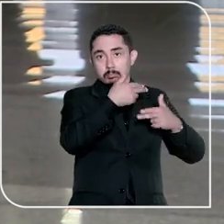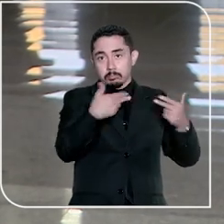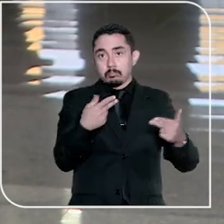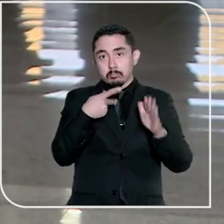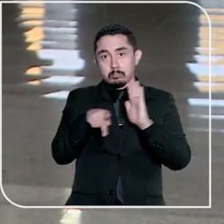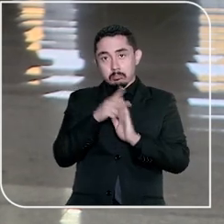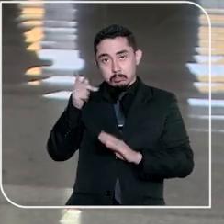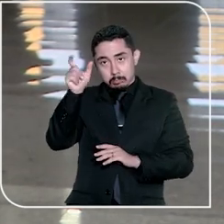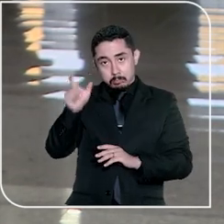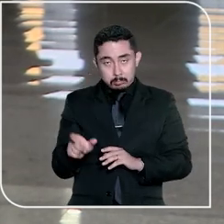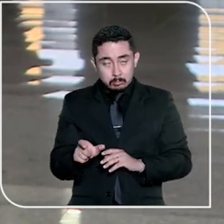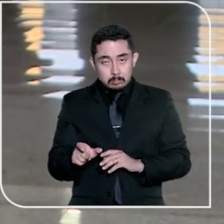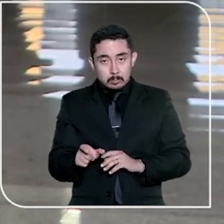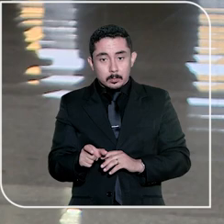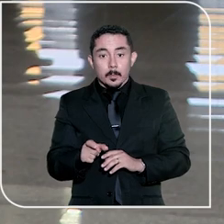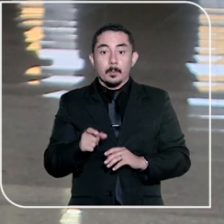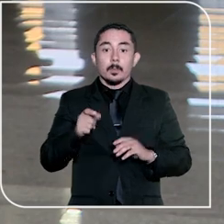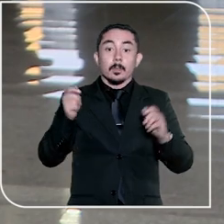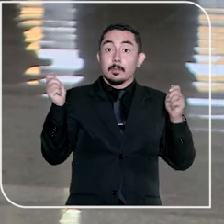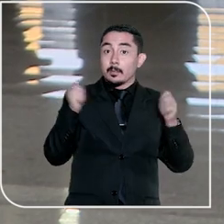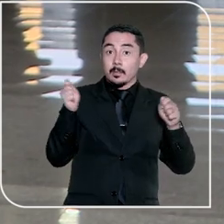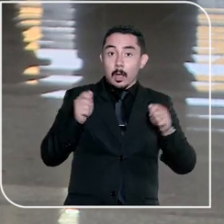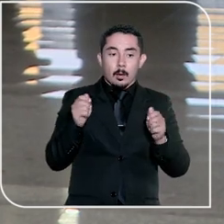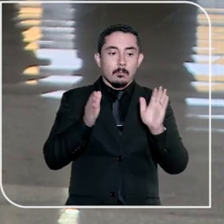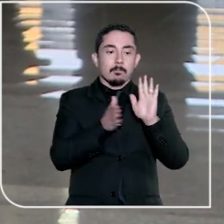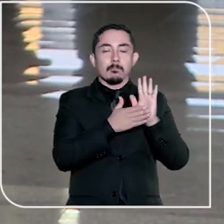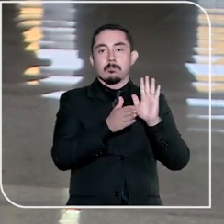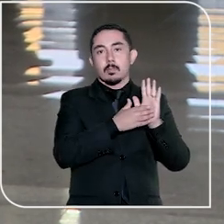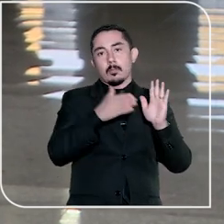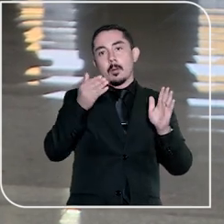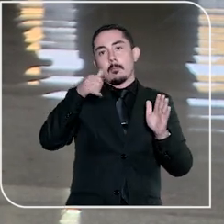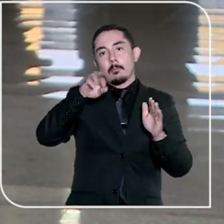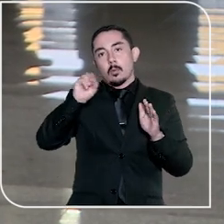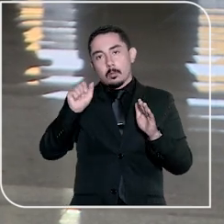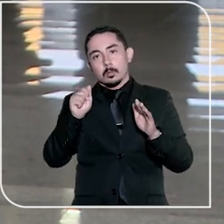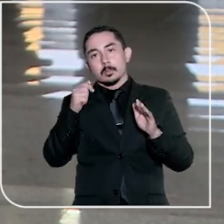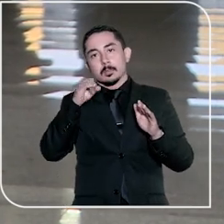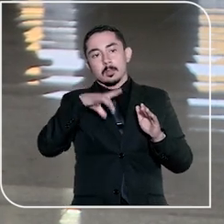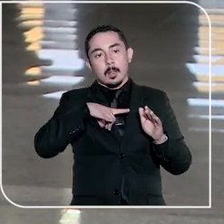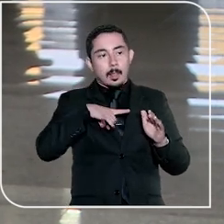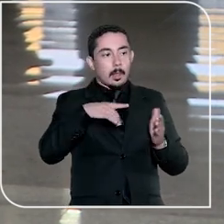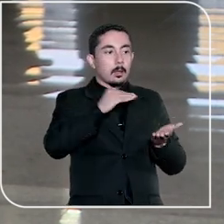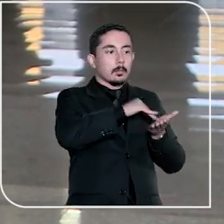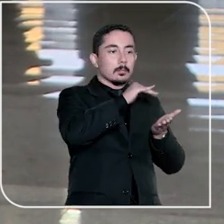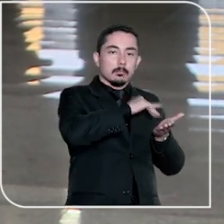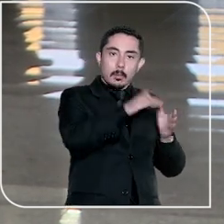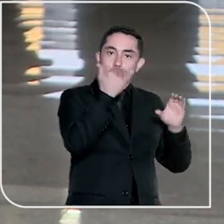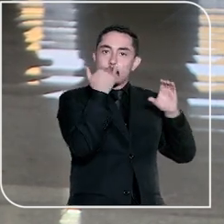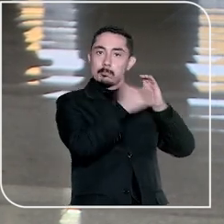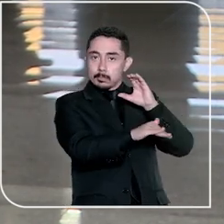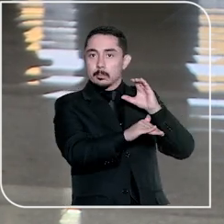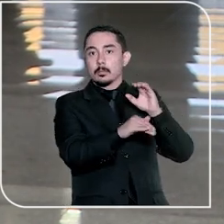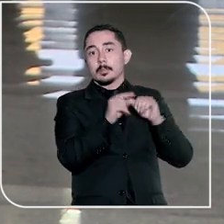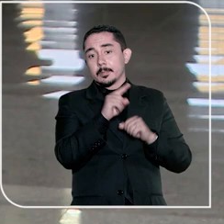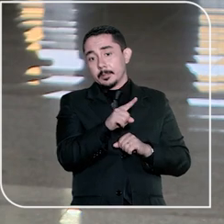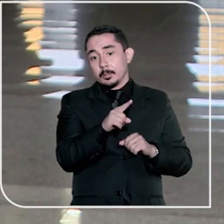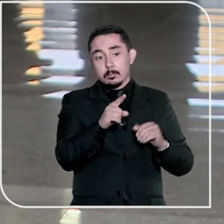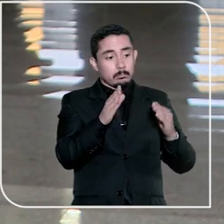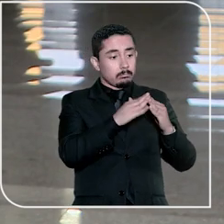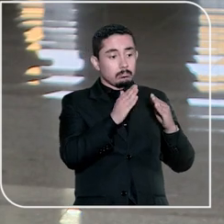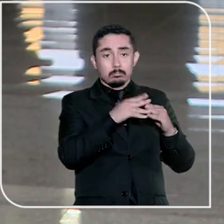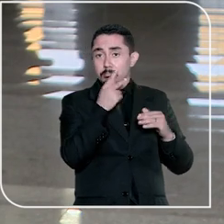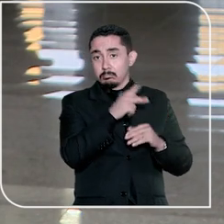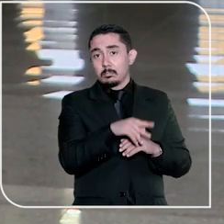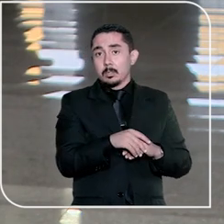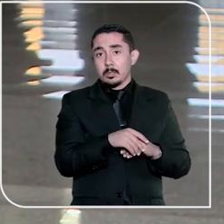bem financiado com alienação fiduciária é suficiente para comprovar a mora o envio de notificação extra judicial ao